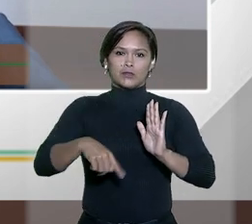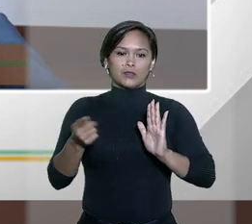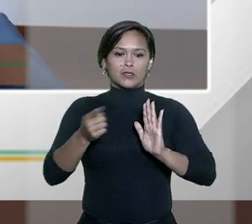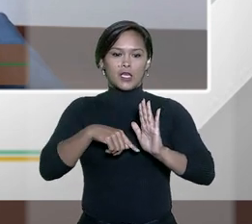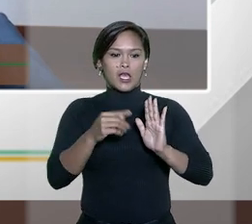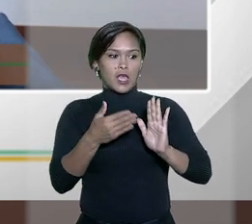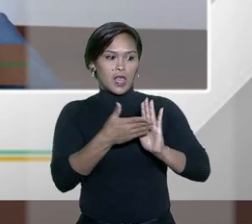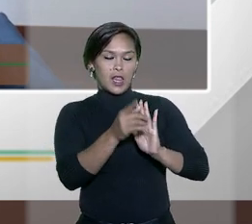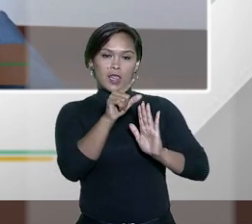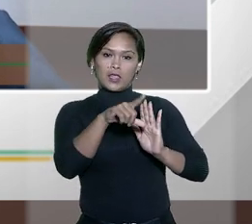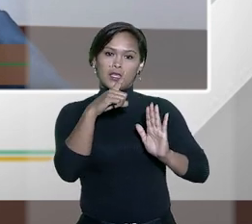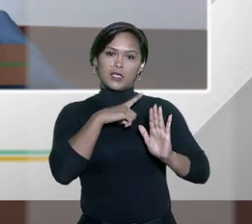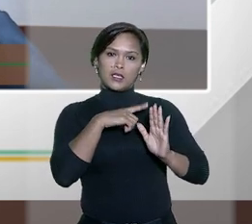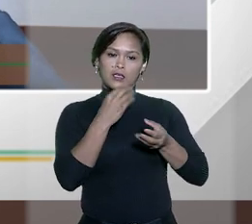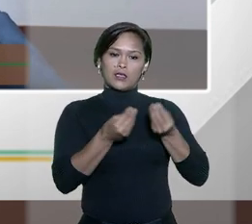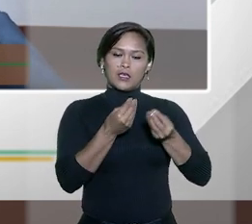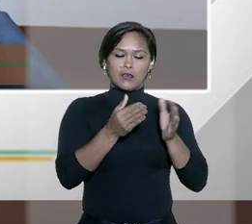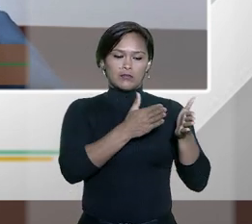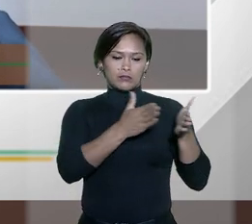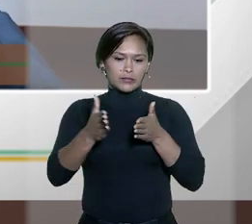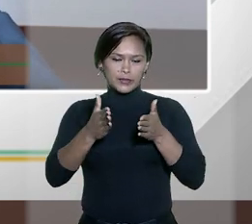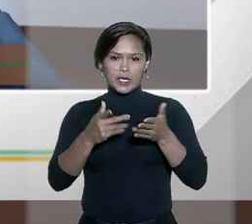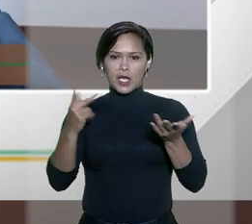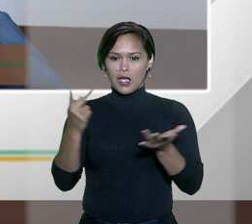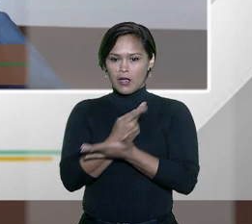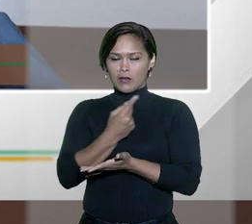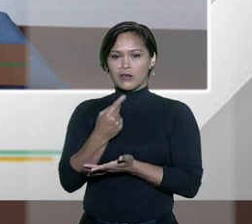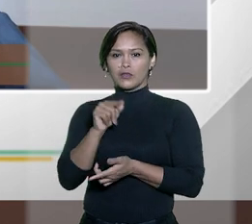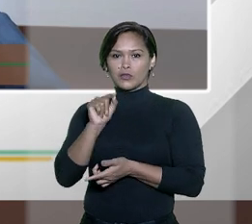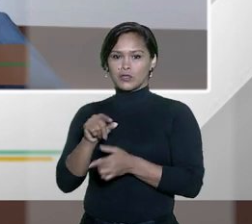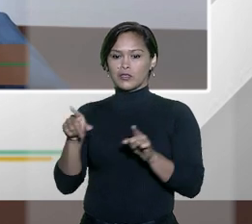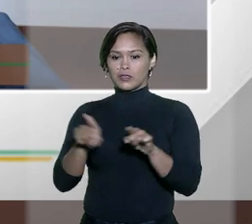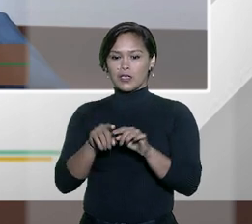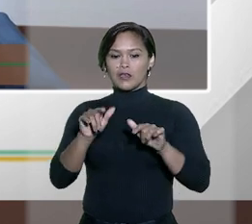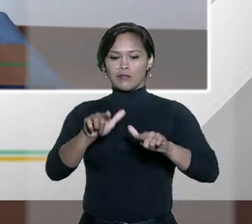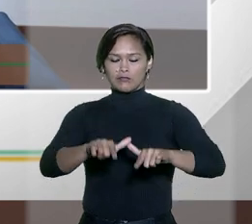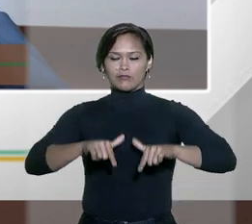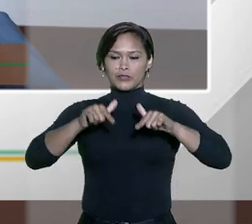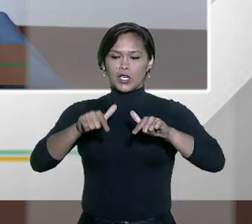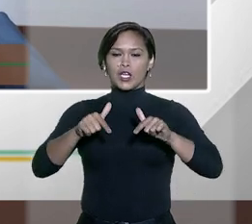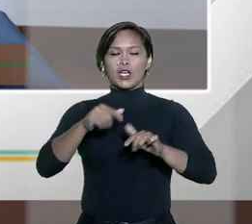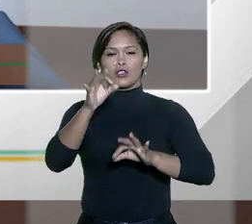judicial ele tem um tempo para ser cumprido,